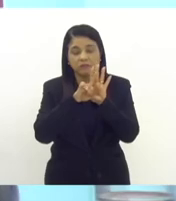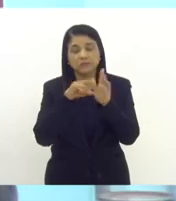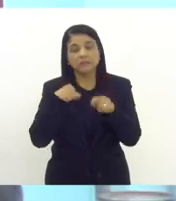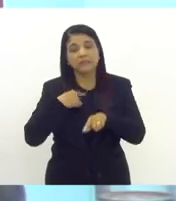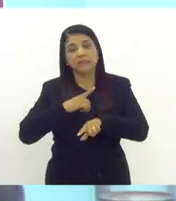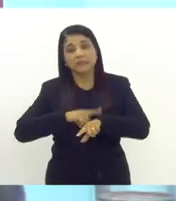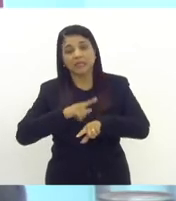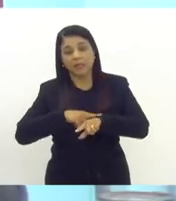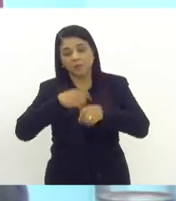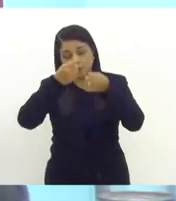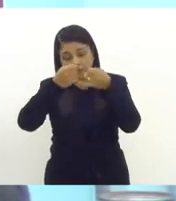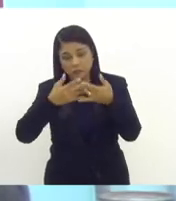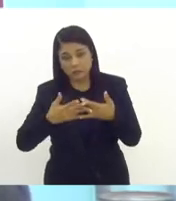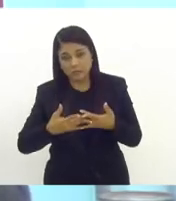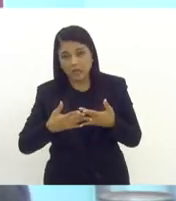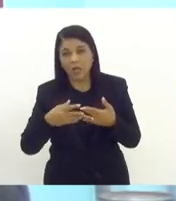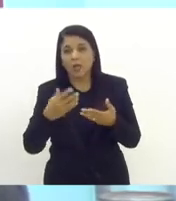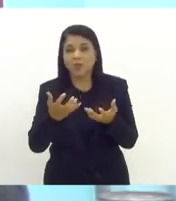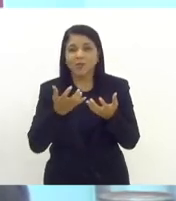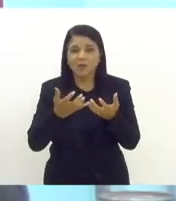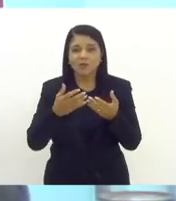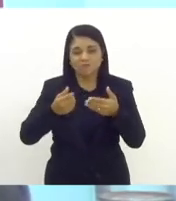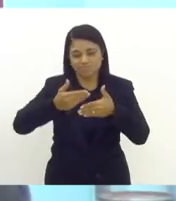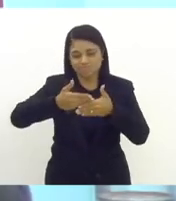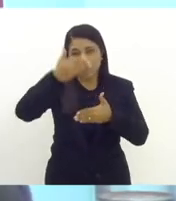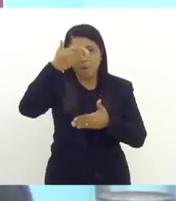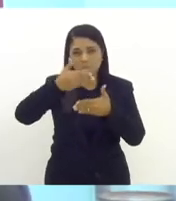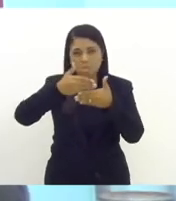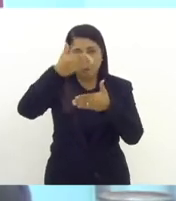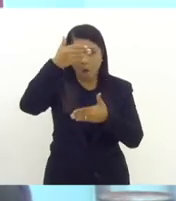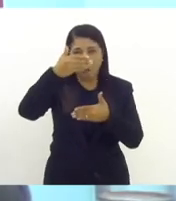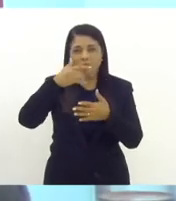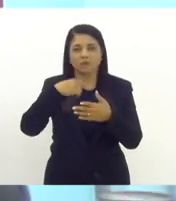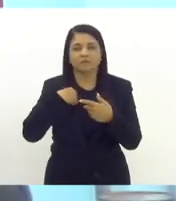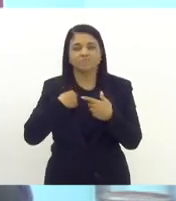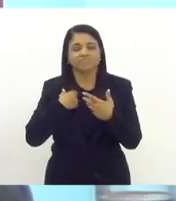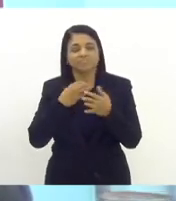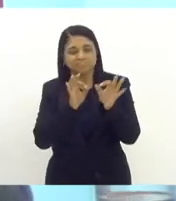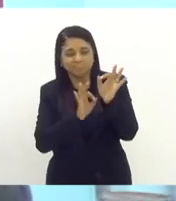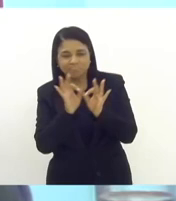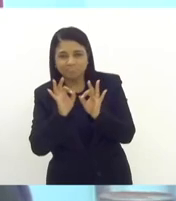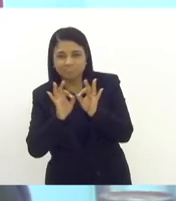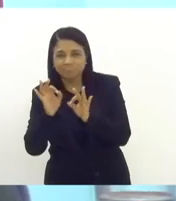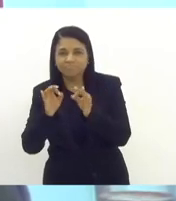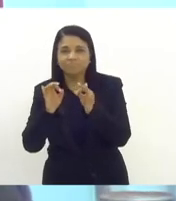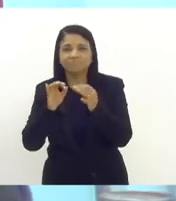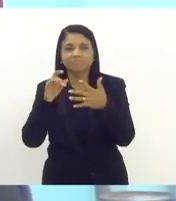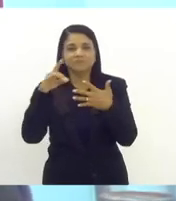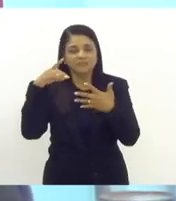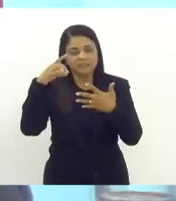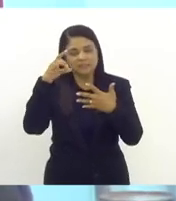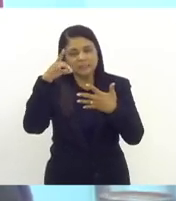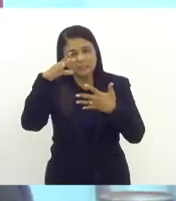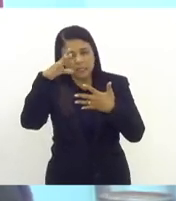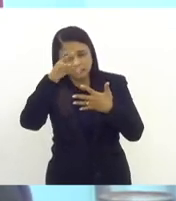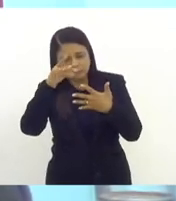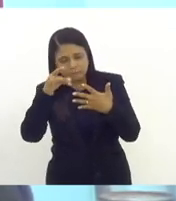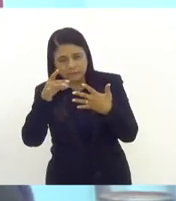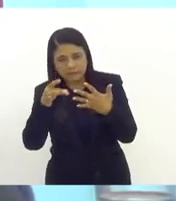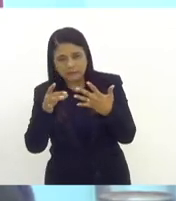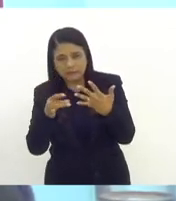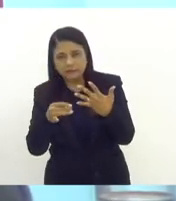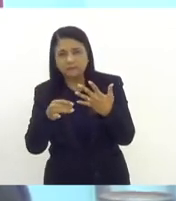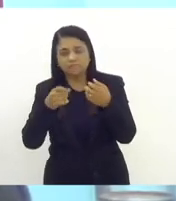poder destrinchá-la eu queria estar aqui com o PowerPoint né assim com a questão mais específica né Para a gente poder ver